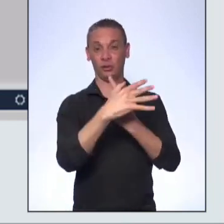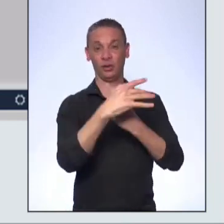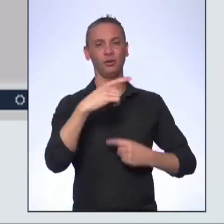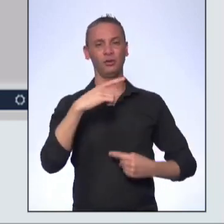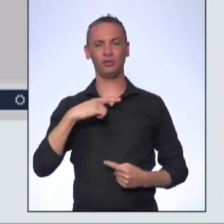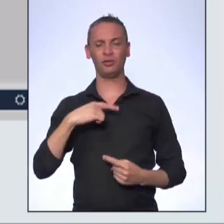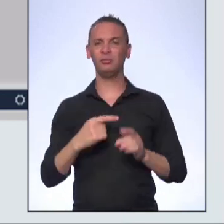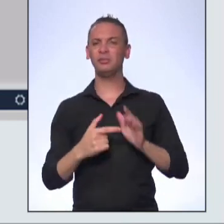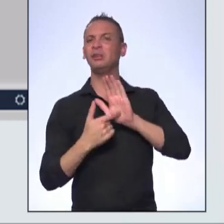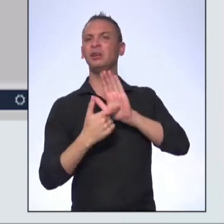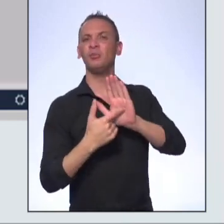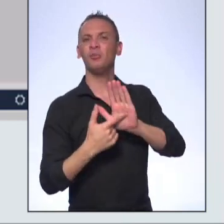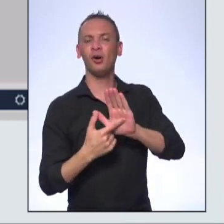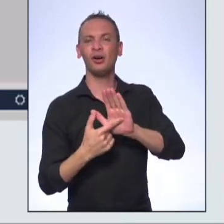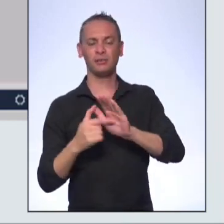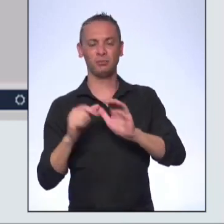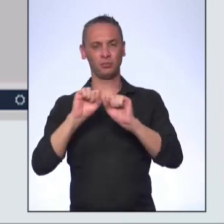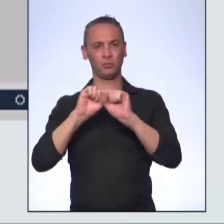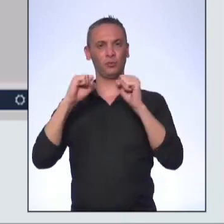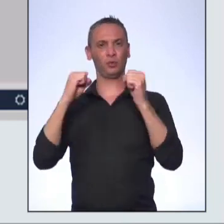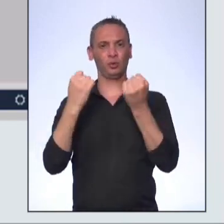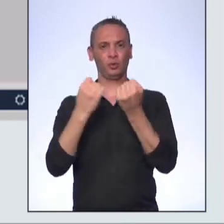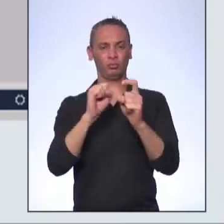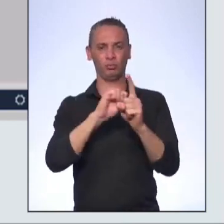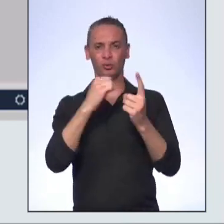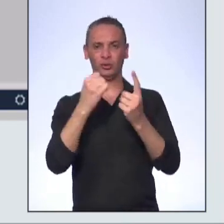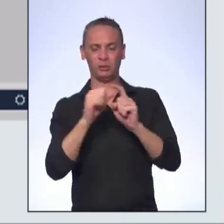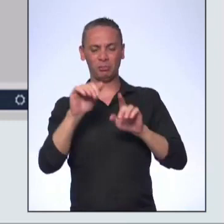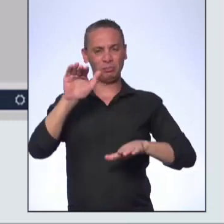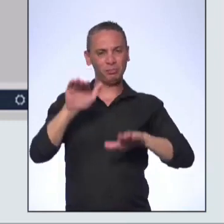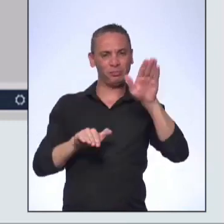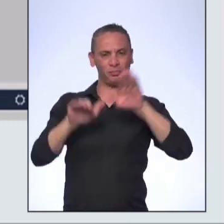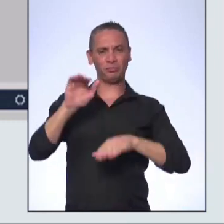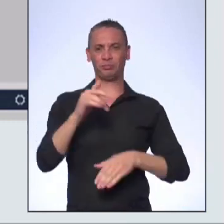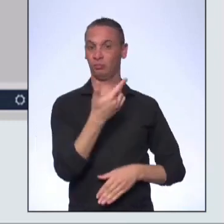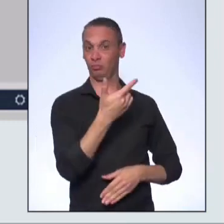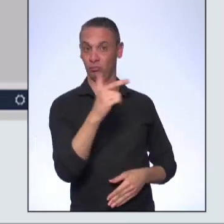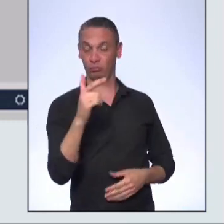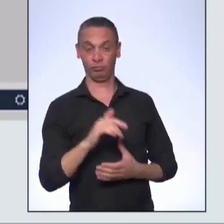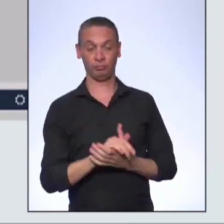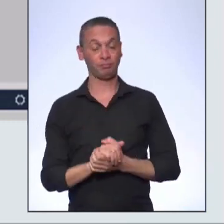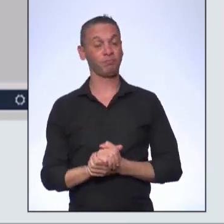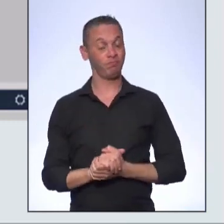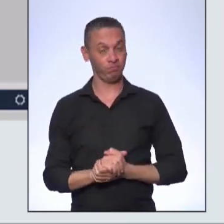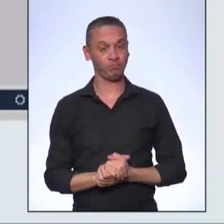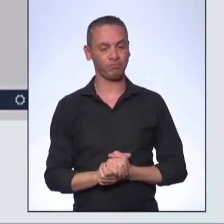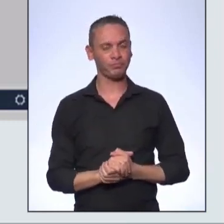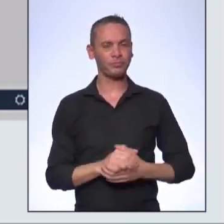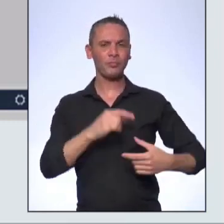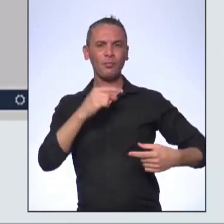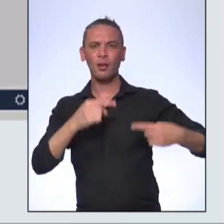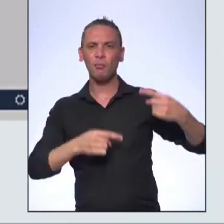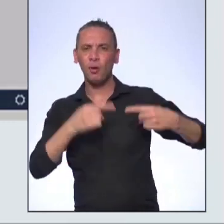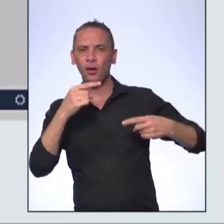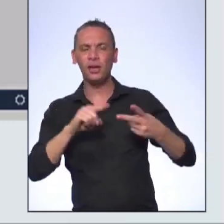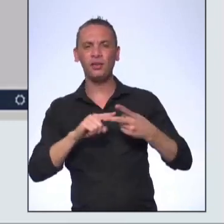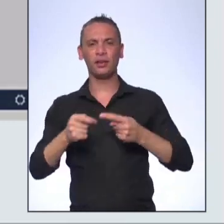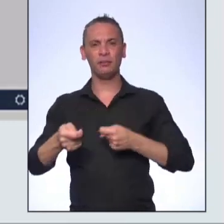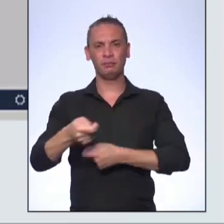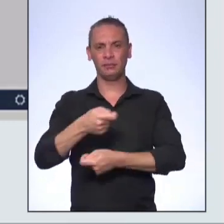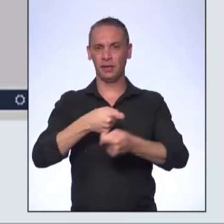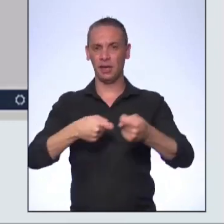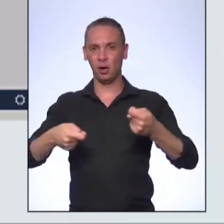do desequilíbrio social existente na sociedade brasileira. Na verdade, a política e a economia